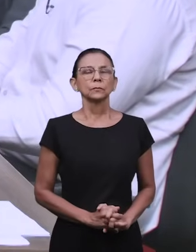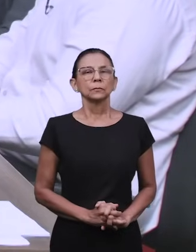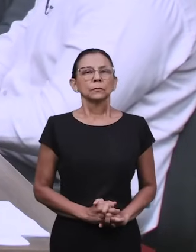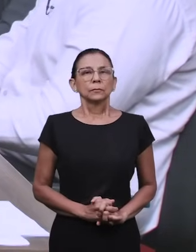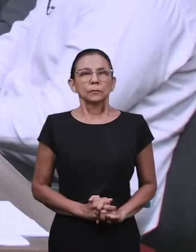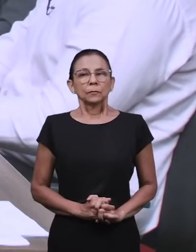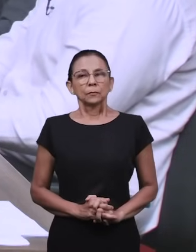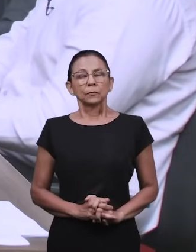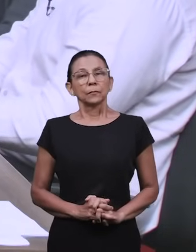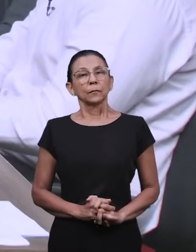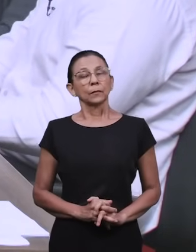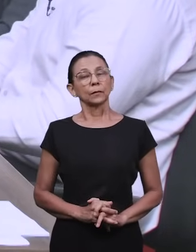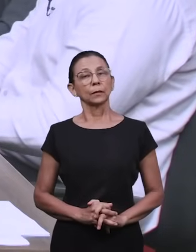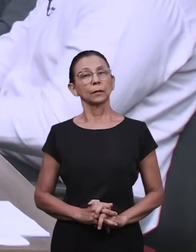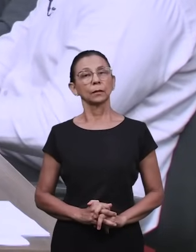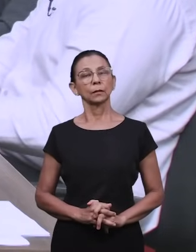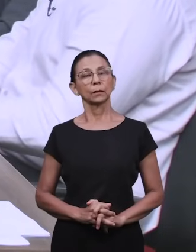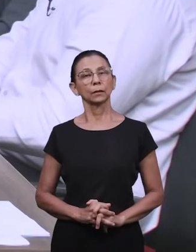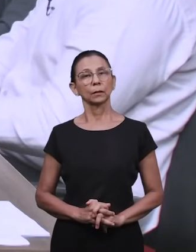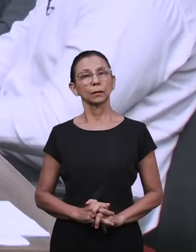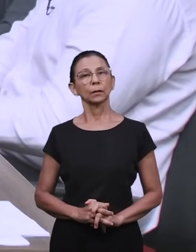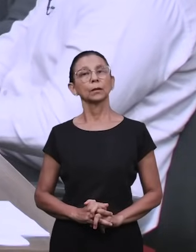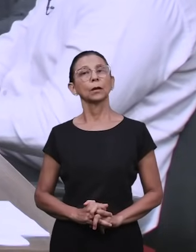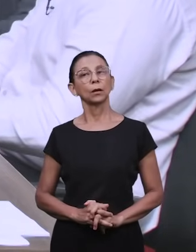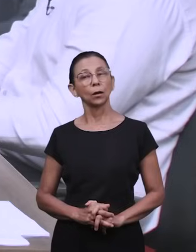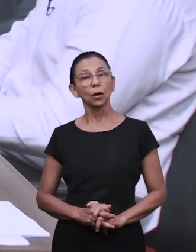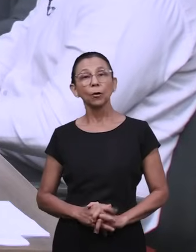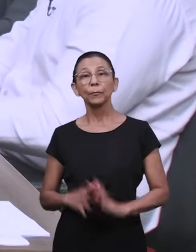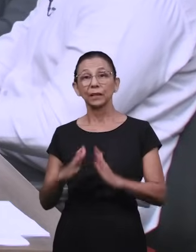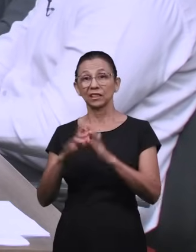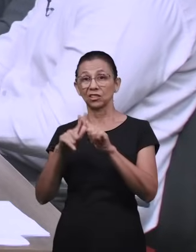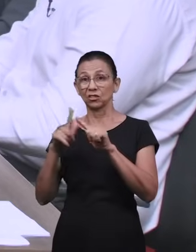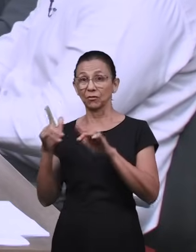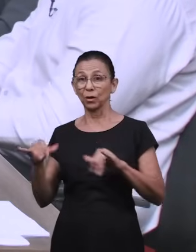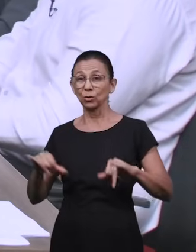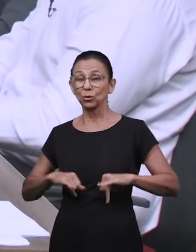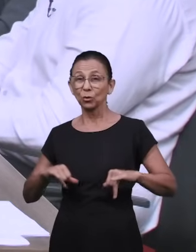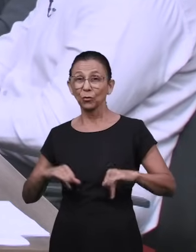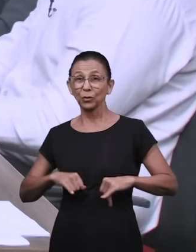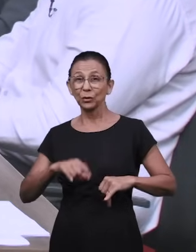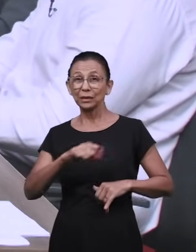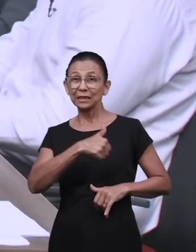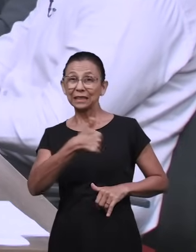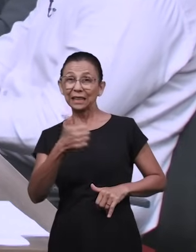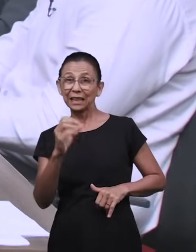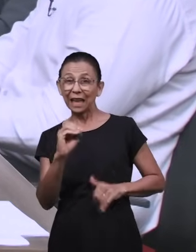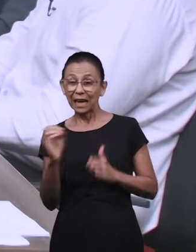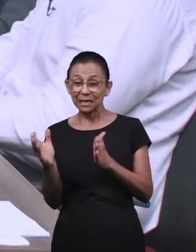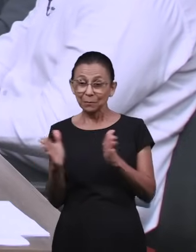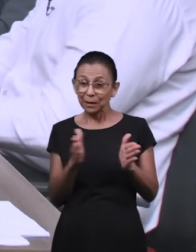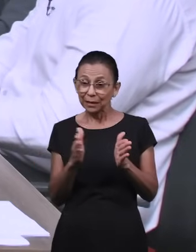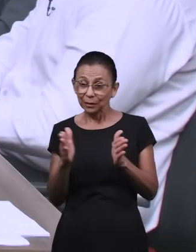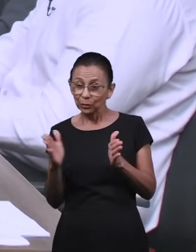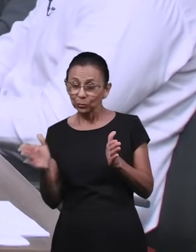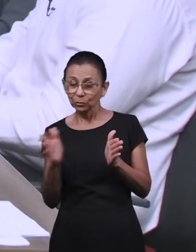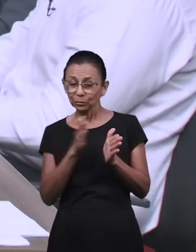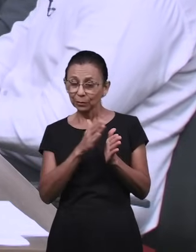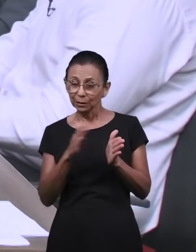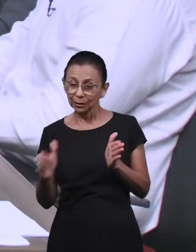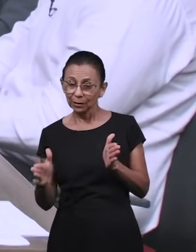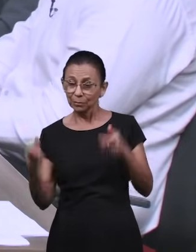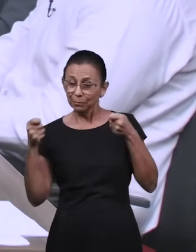Vinícius fez, foi que ele falou assim, a igreja sofreu 10 ondas de perseguição. Mas a gente está sempre tratando aqui como uma